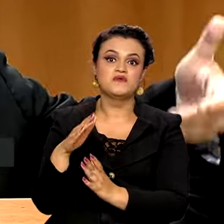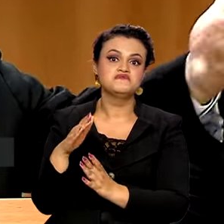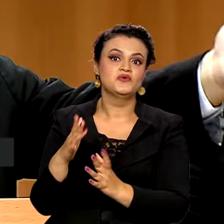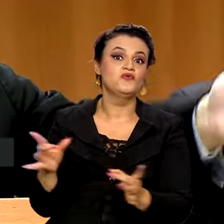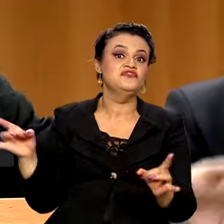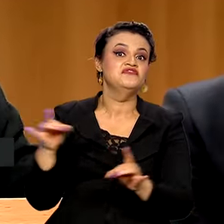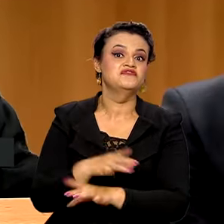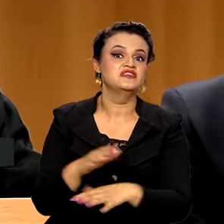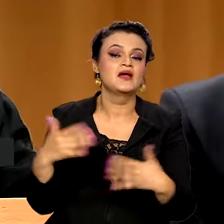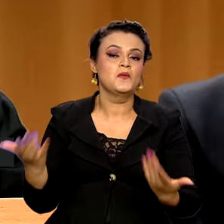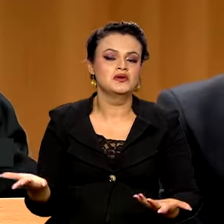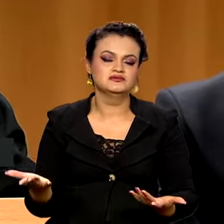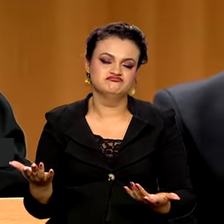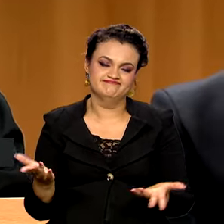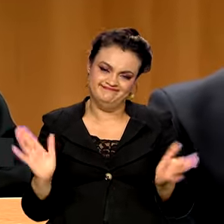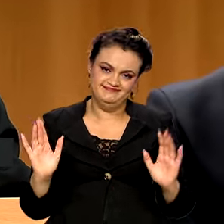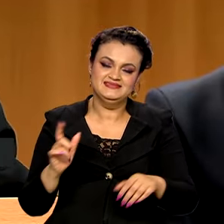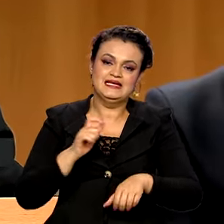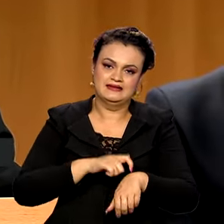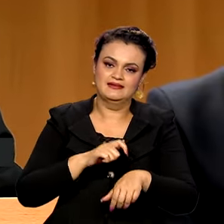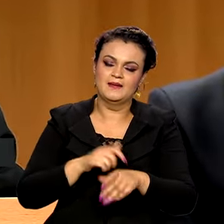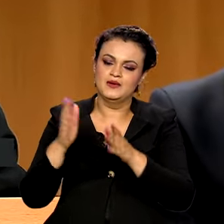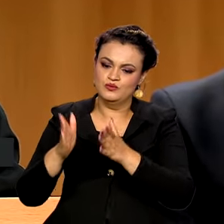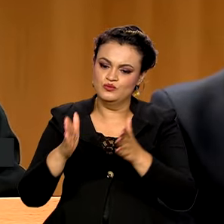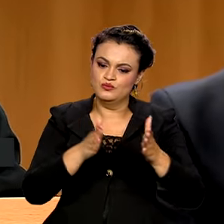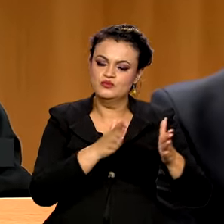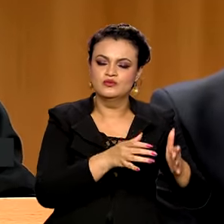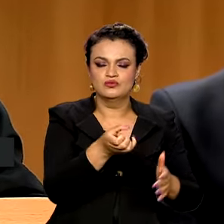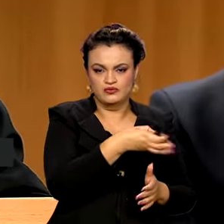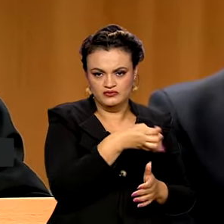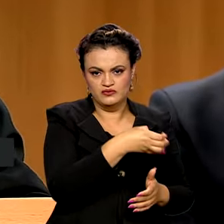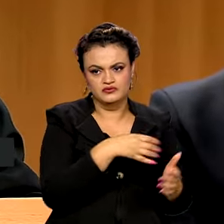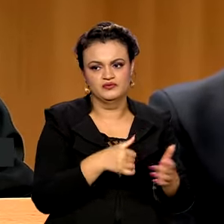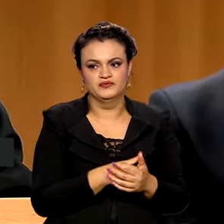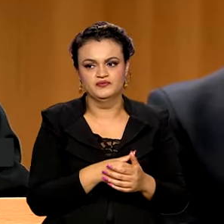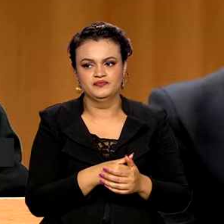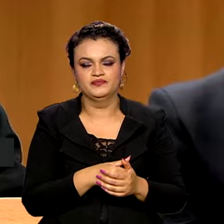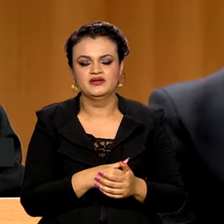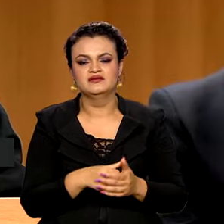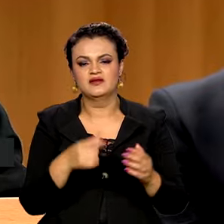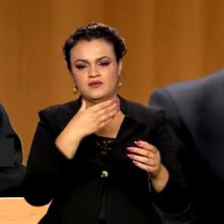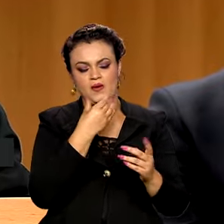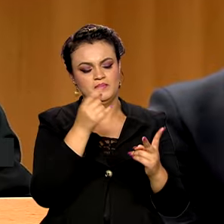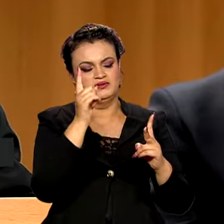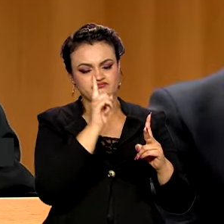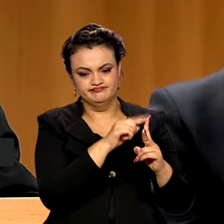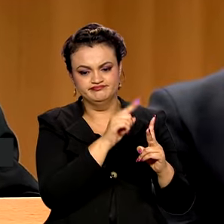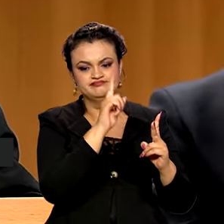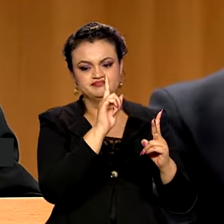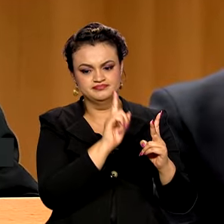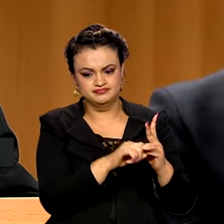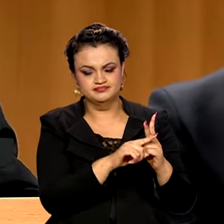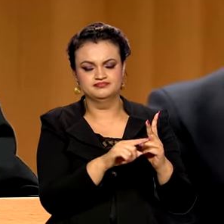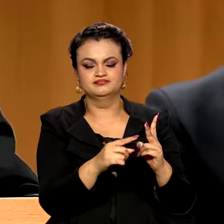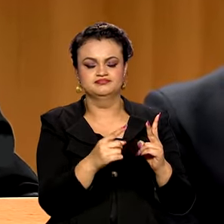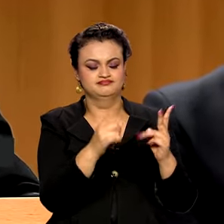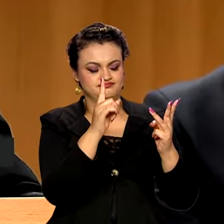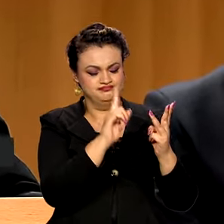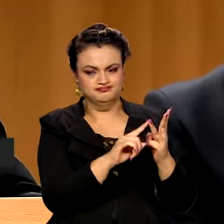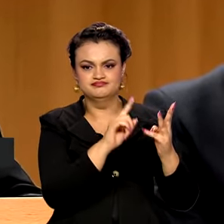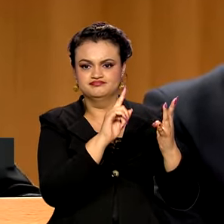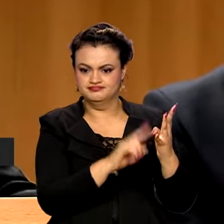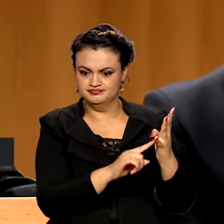claro que as novas etapas vão revelar. Então, Rony, Elcio,